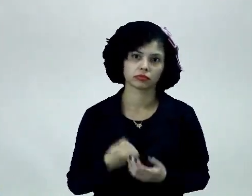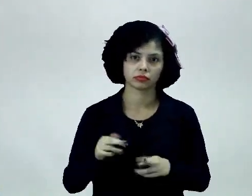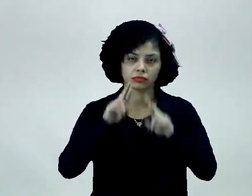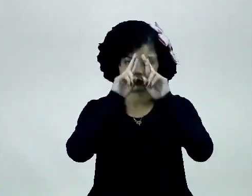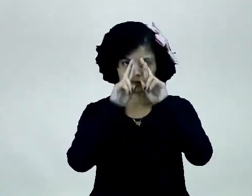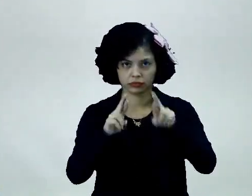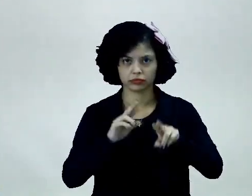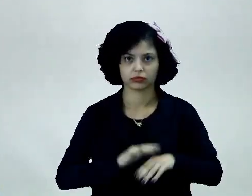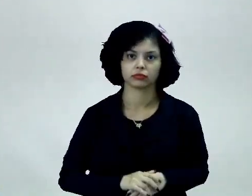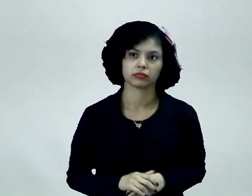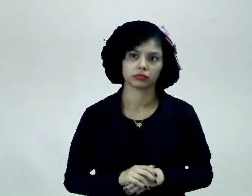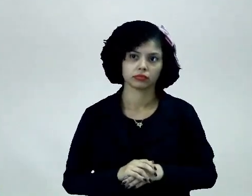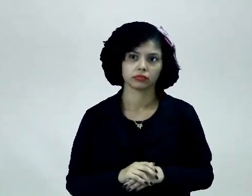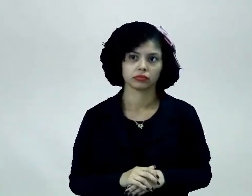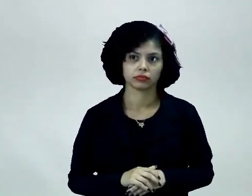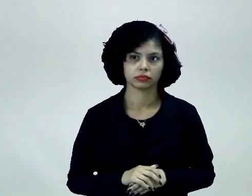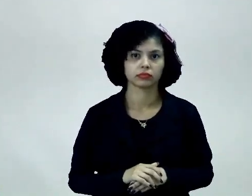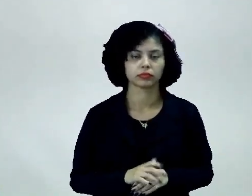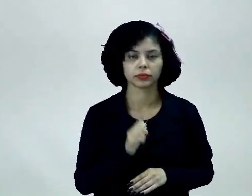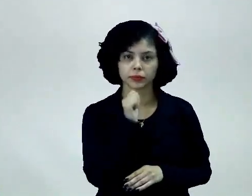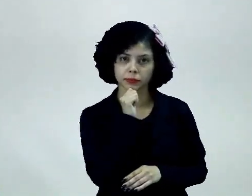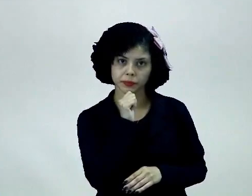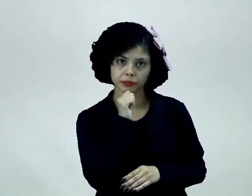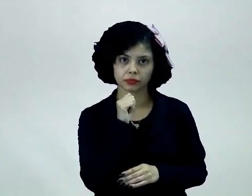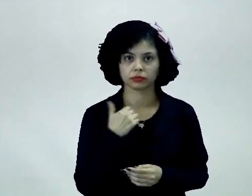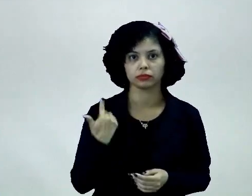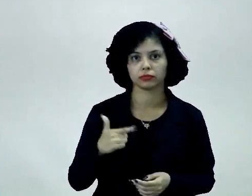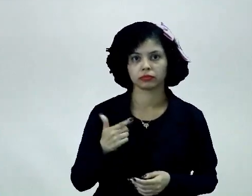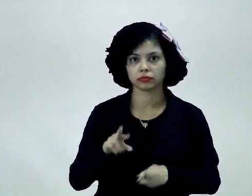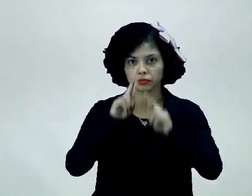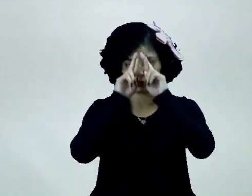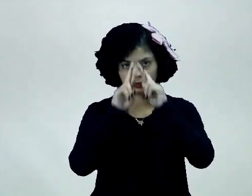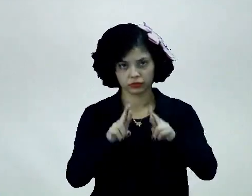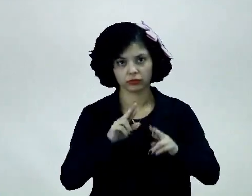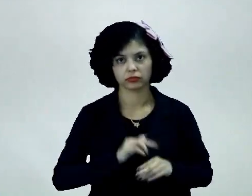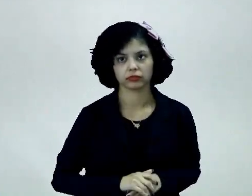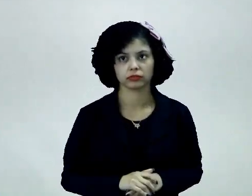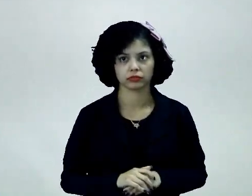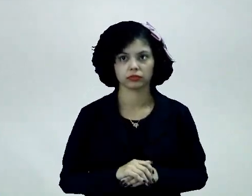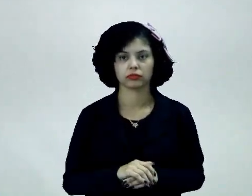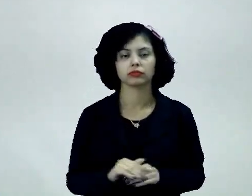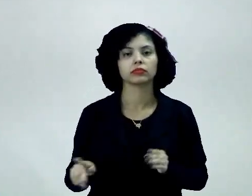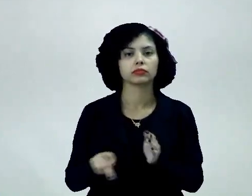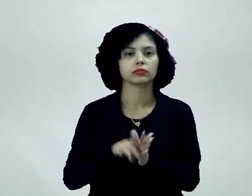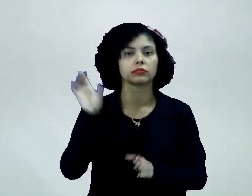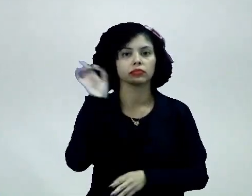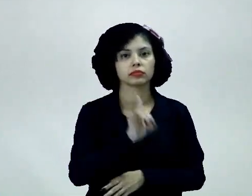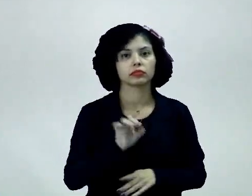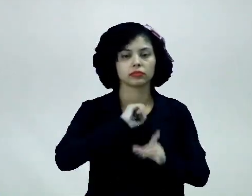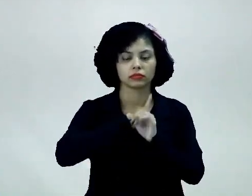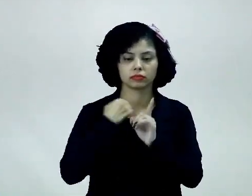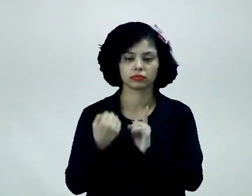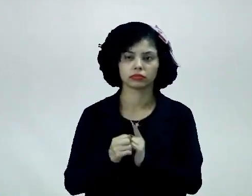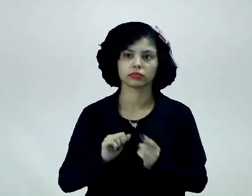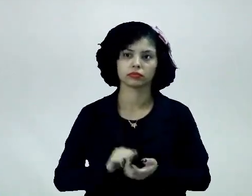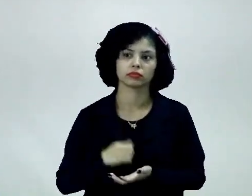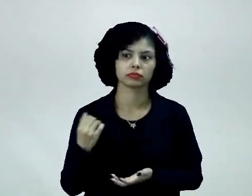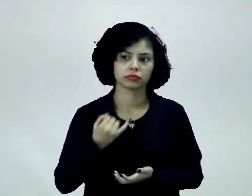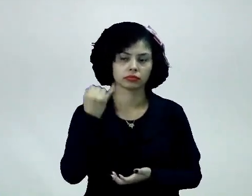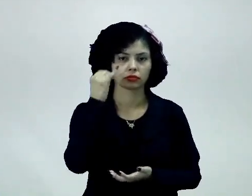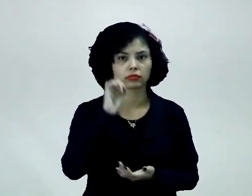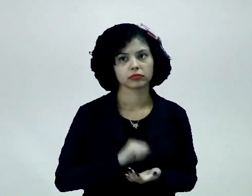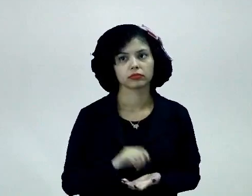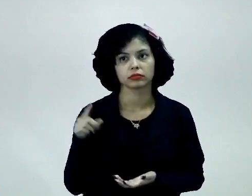ser respeitados, né, que não devam aí ter o seu respeito, o seu lugar, o seu direito na nossa sociedade. Então é